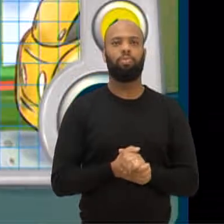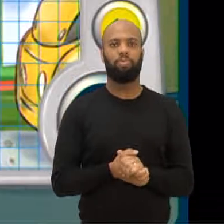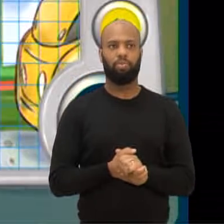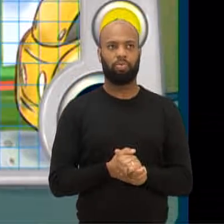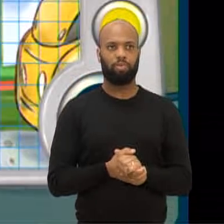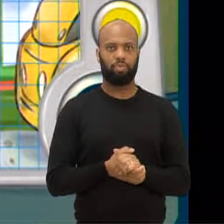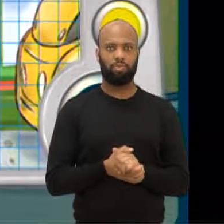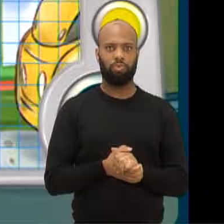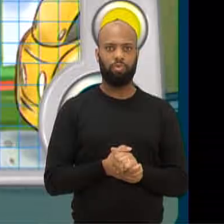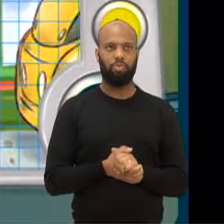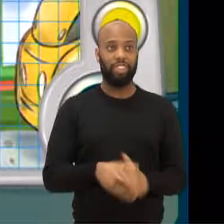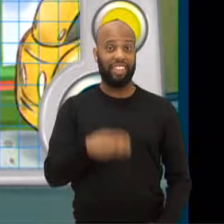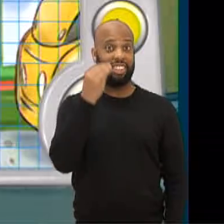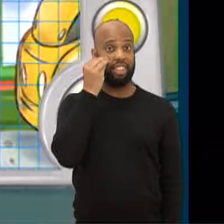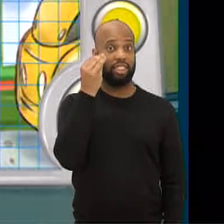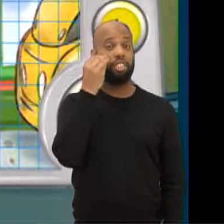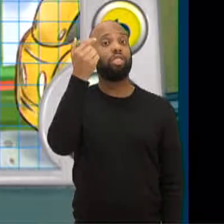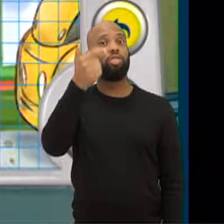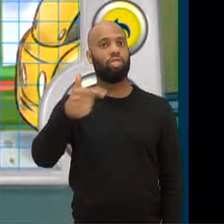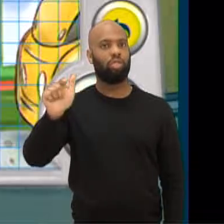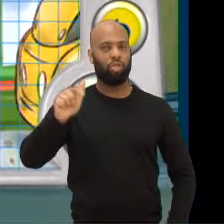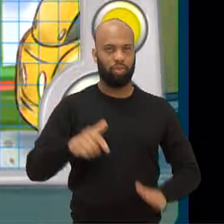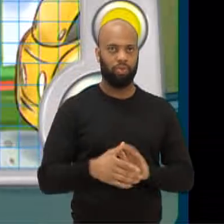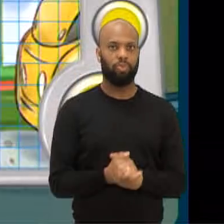Vamos tentar agora novamente.